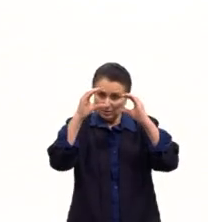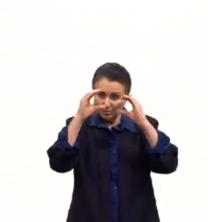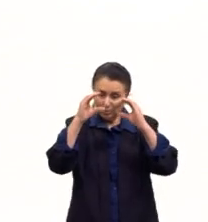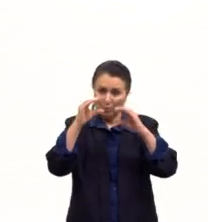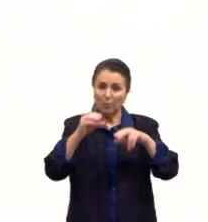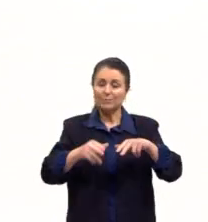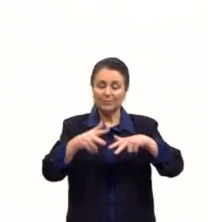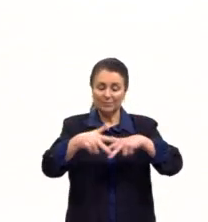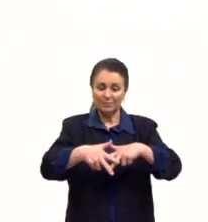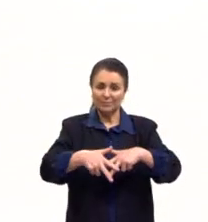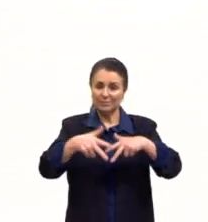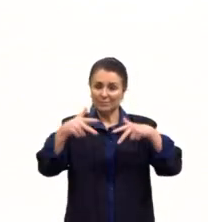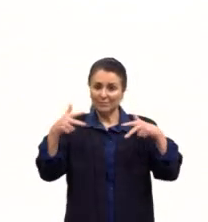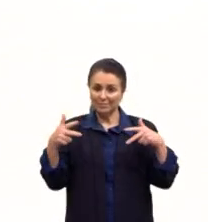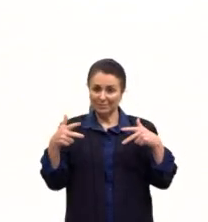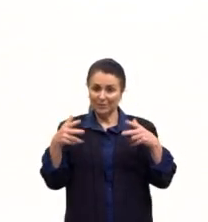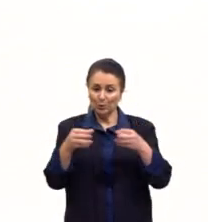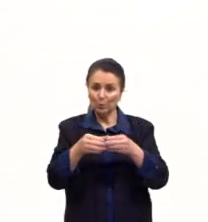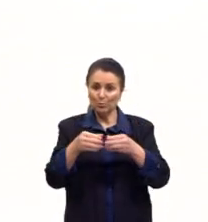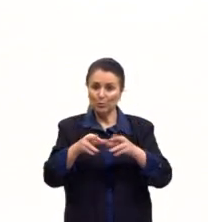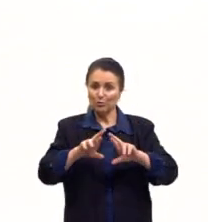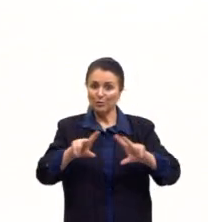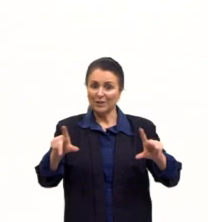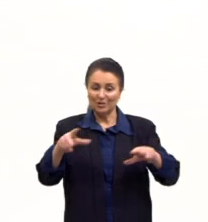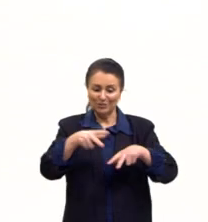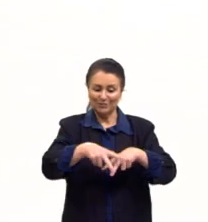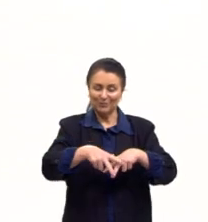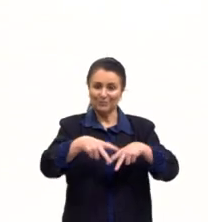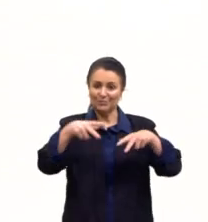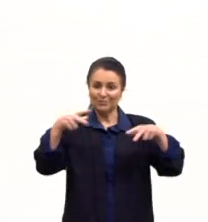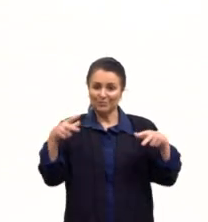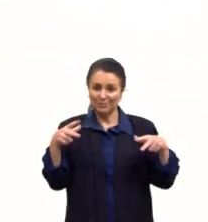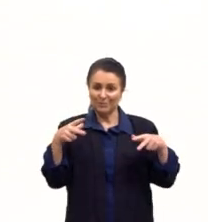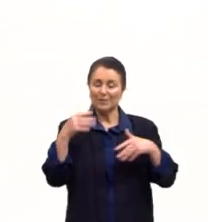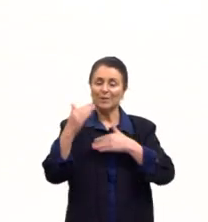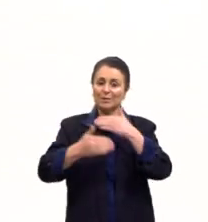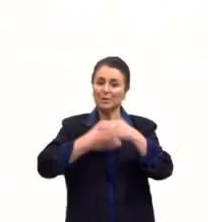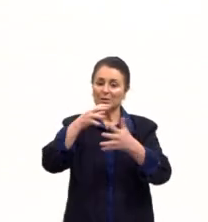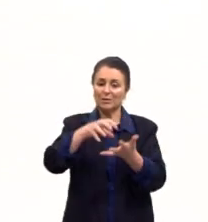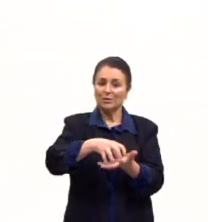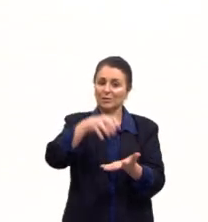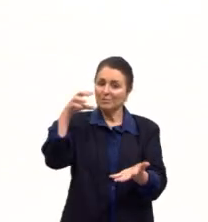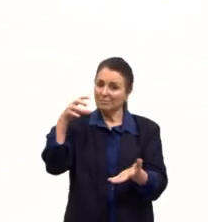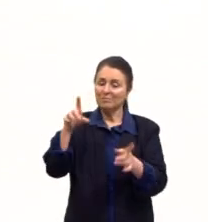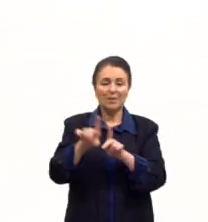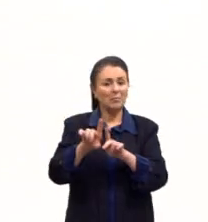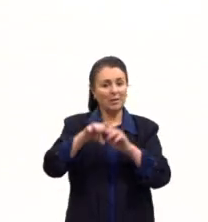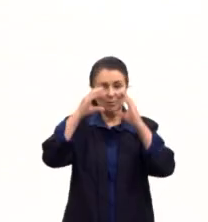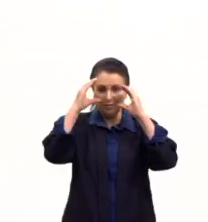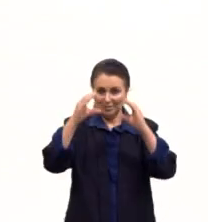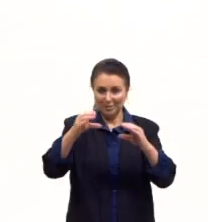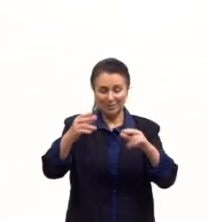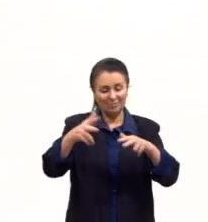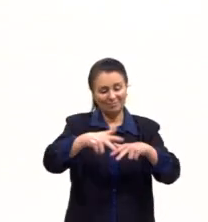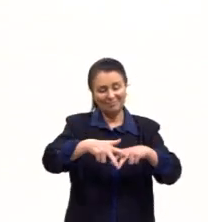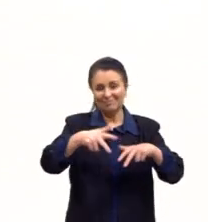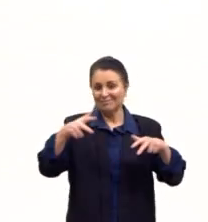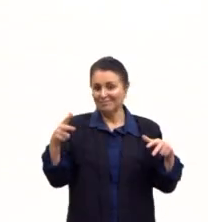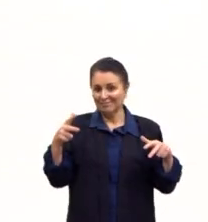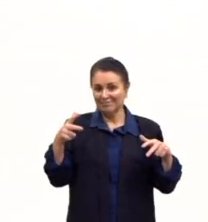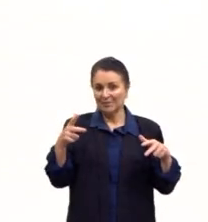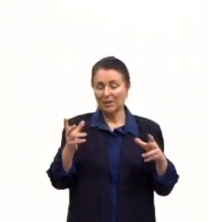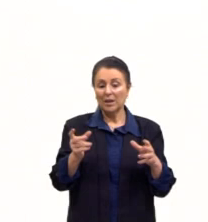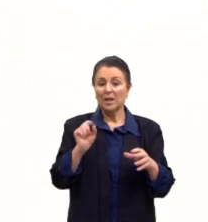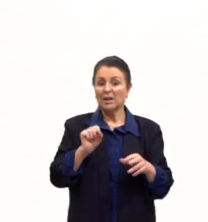etnias e também não vai respeitar as etnias né o processo de descolonização E aí quando tu retira esse colonizador